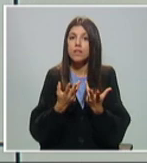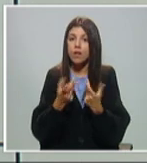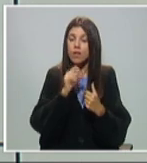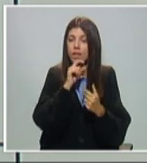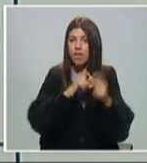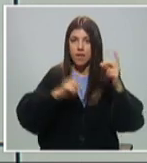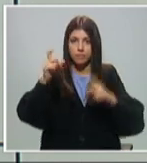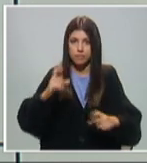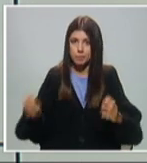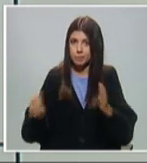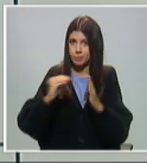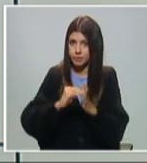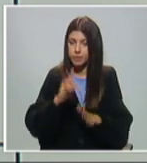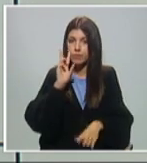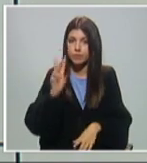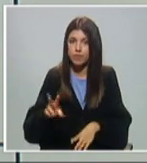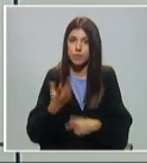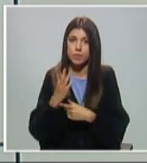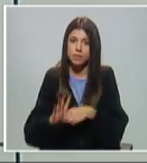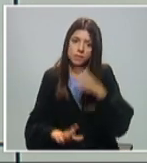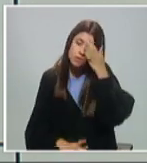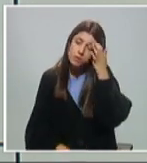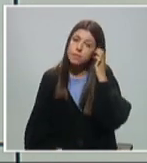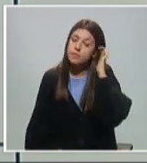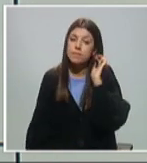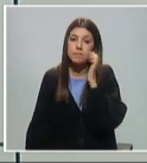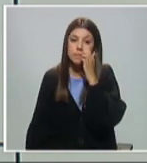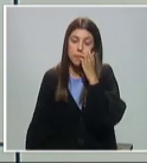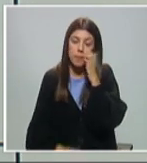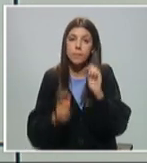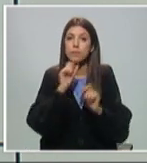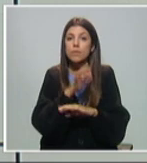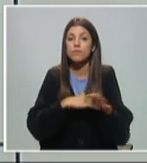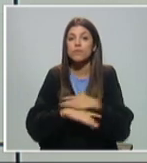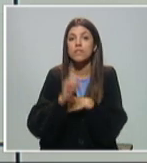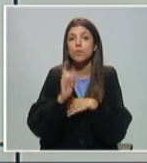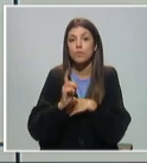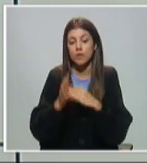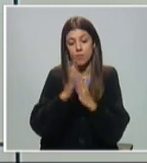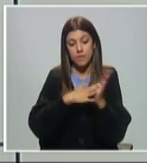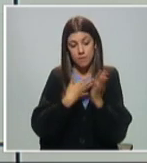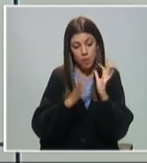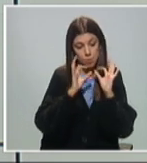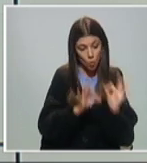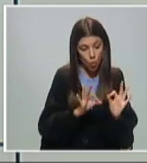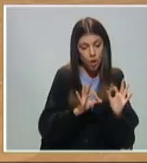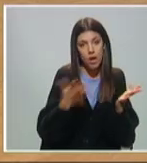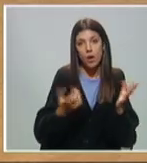inúmeros gráficos. Vamos exemplificar com o que é que nós podemos fazer a partir de uma tabela que já está